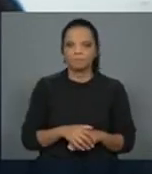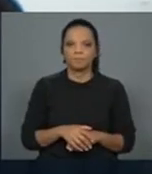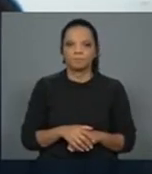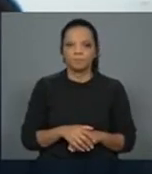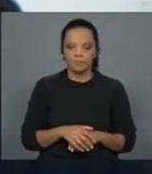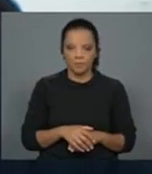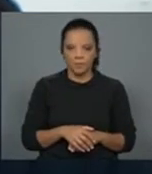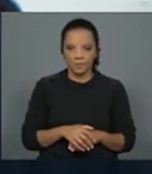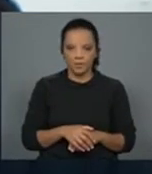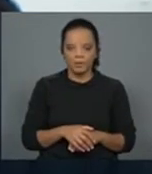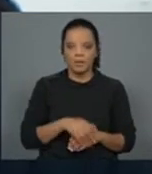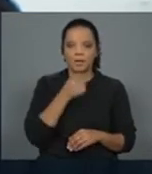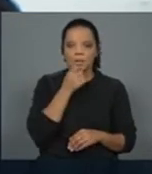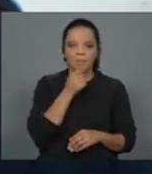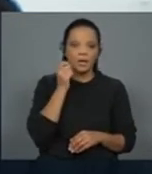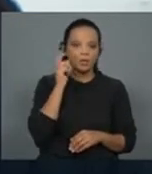entre 12 e 13 de maio de